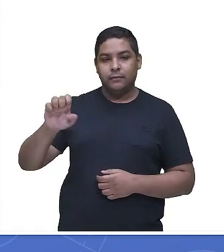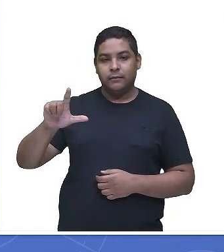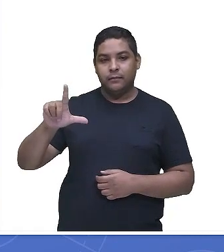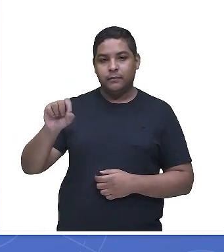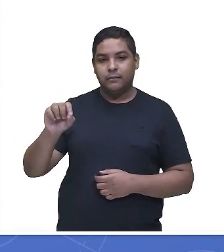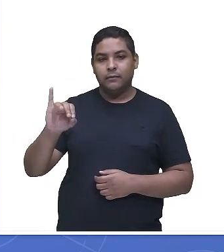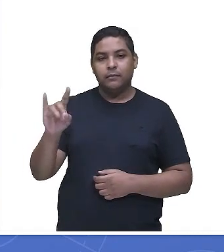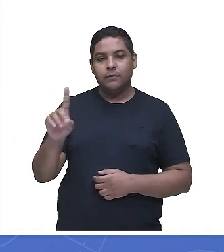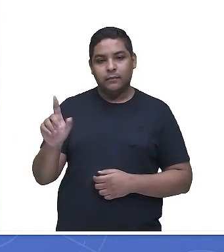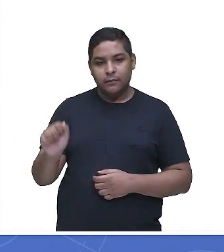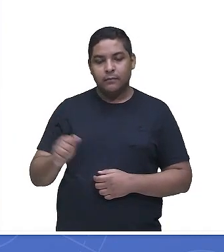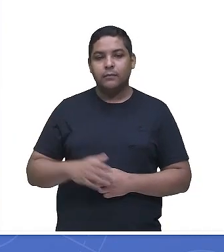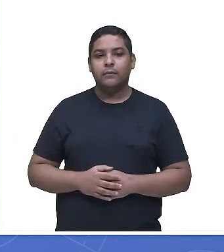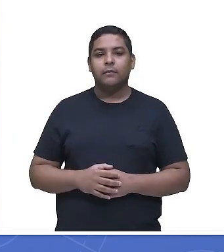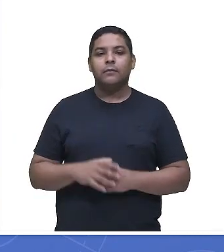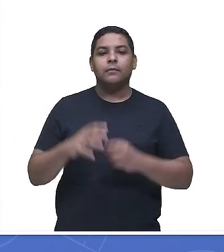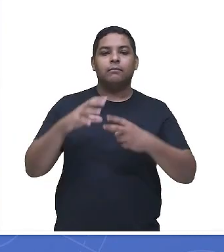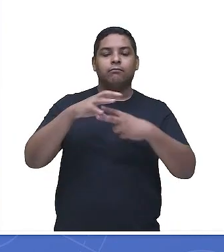órgão.